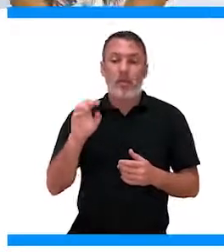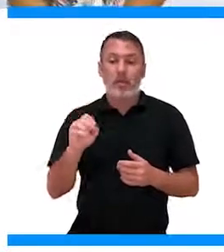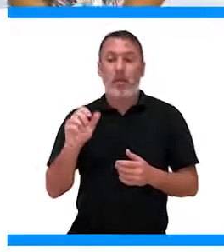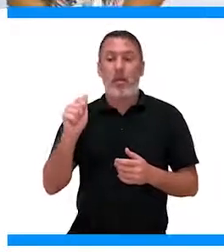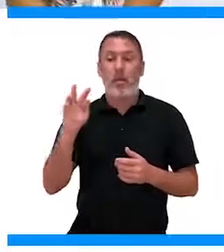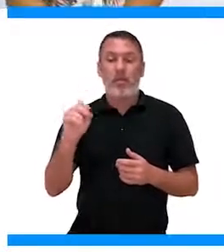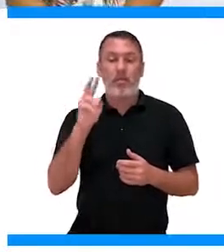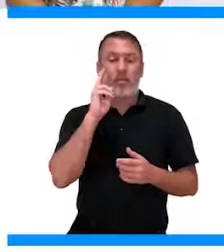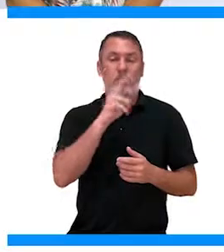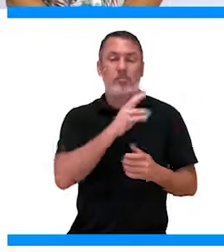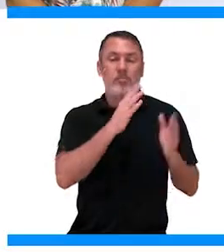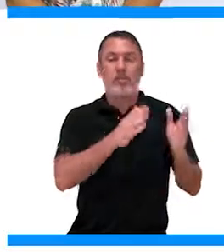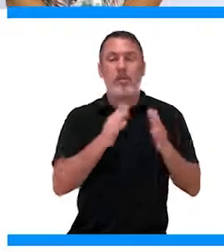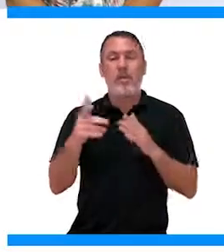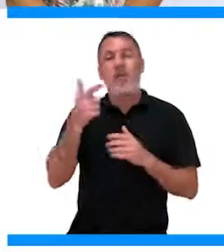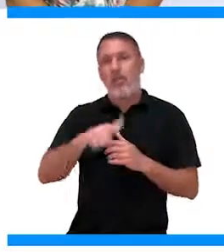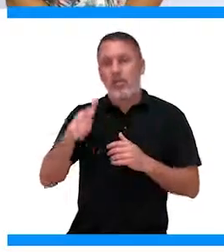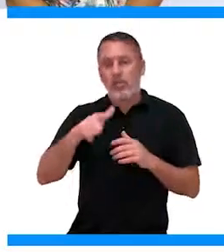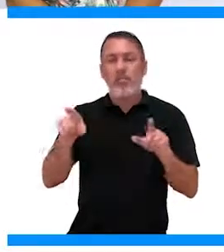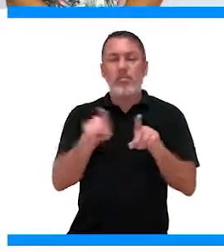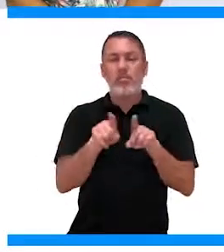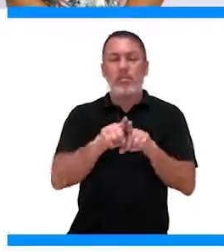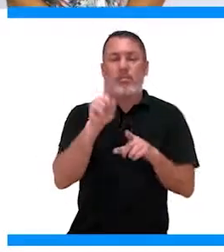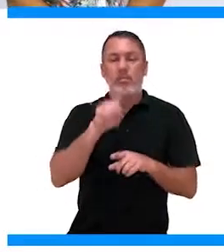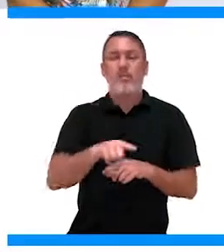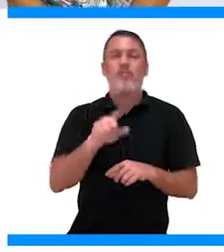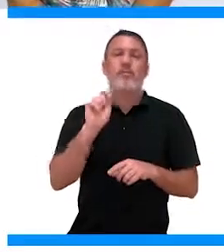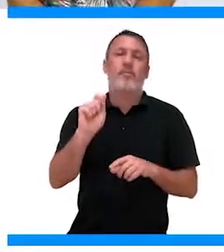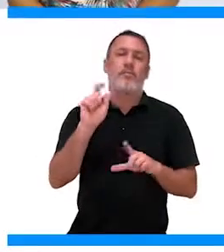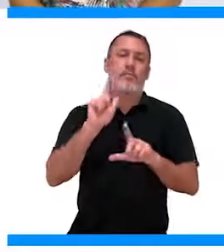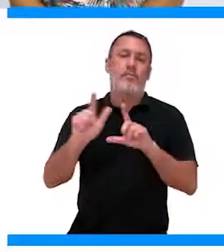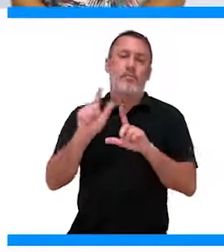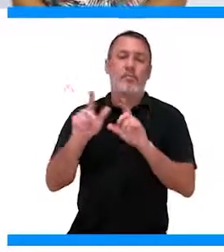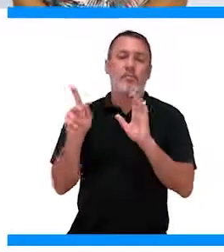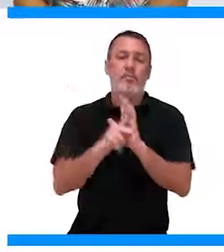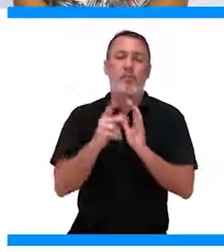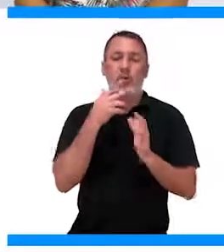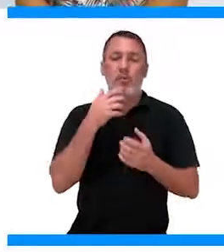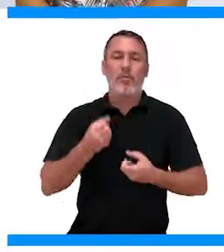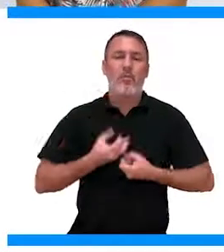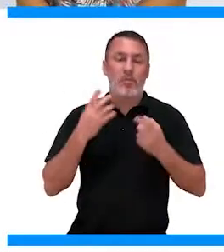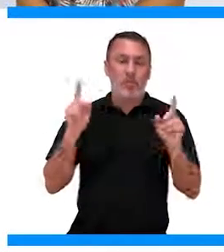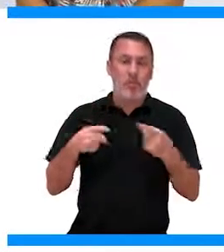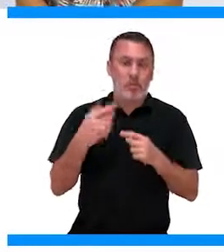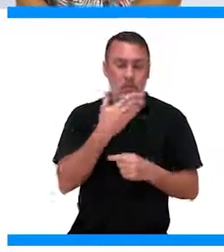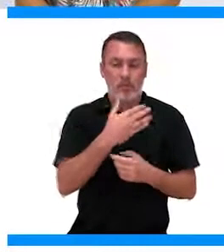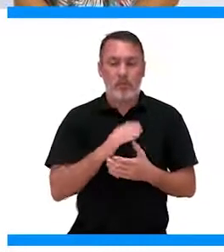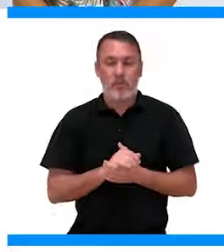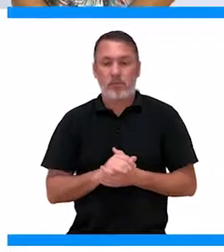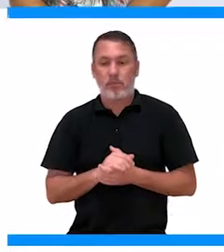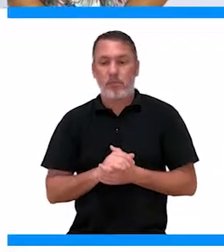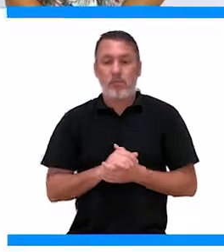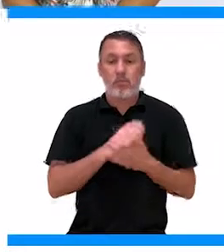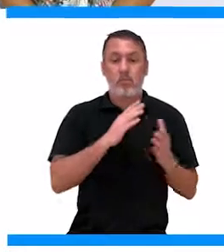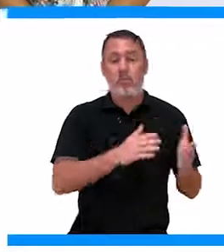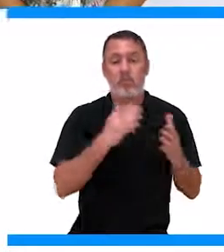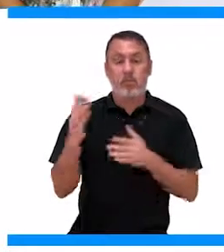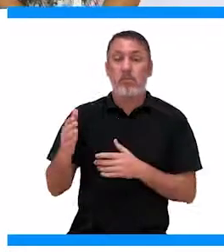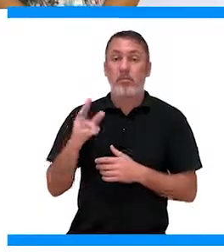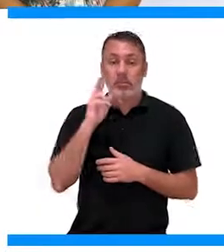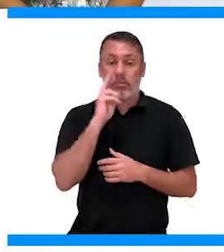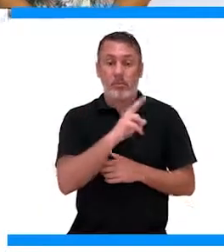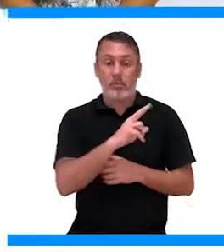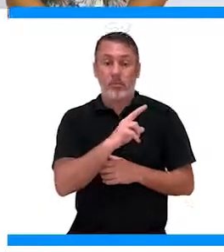do litoral. Então, essa brincadeira também com a repetição da vogal A na música de Caetano Veloso.